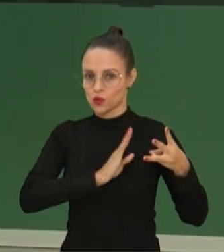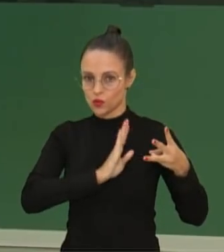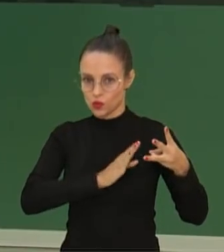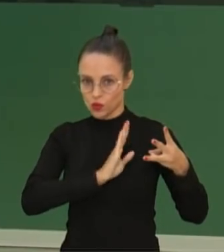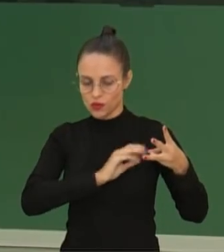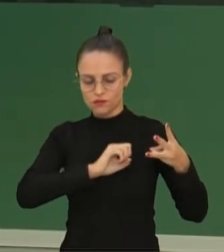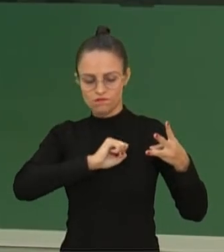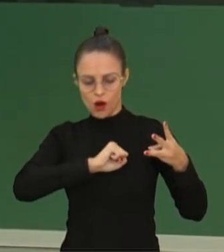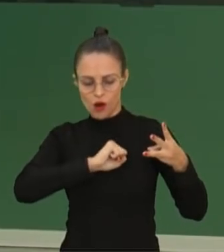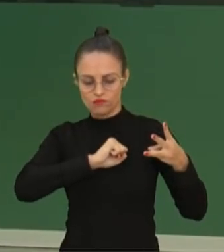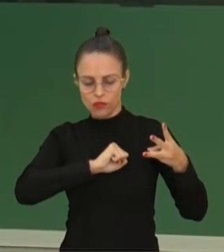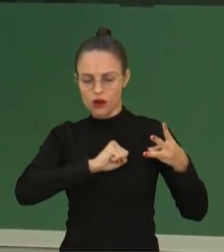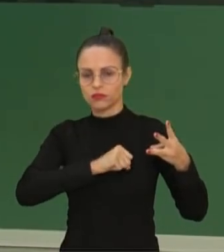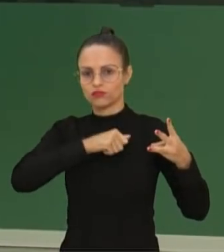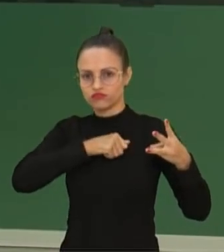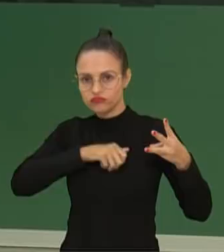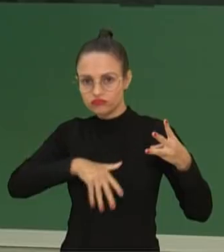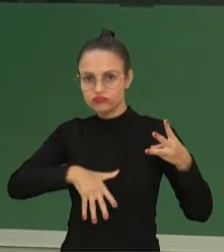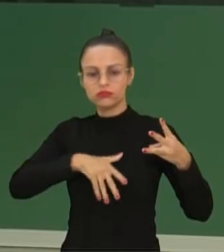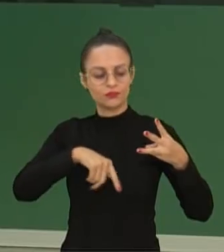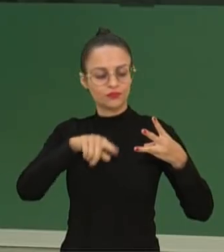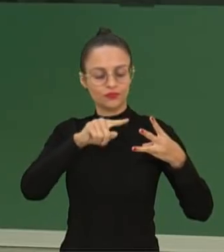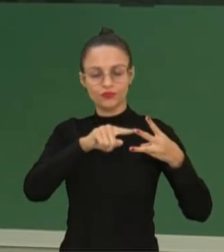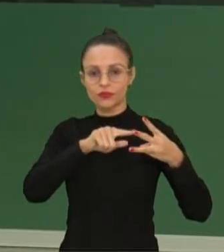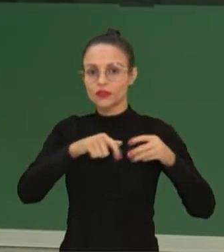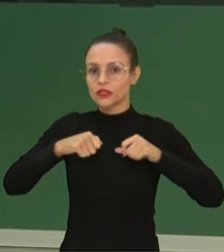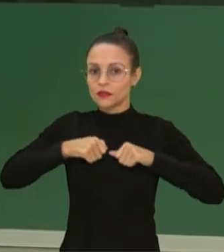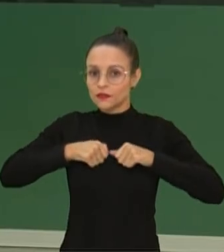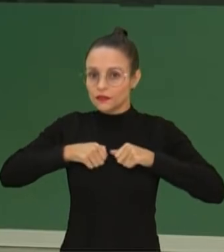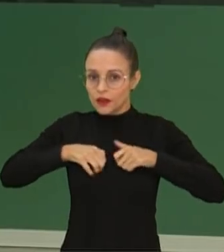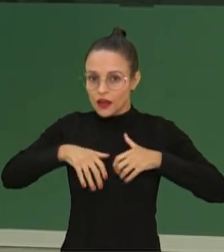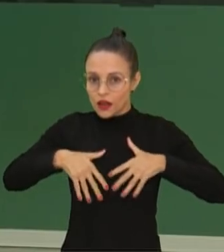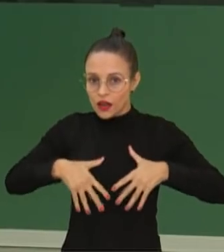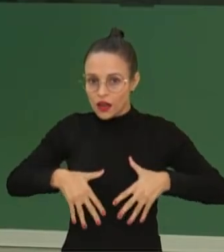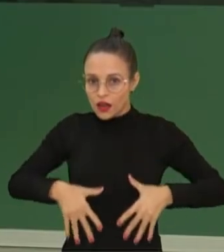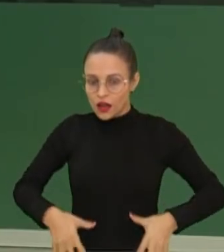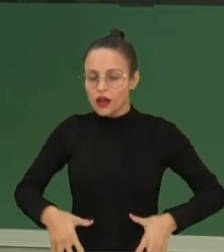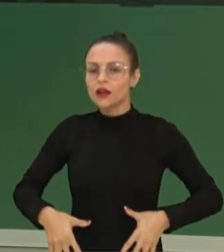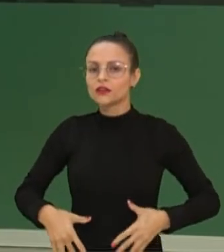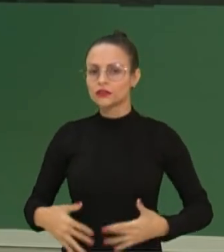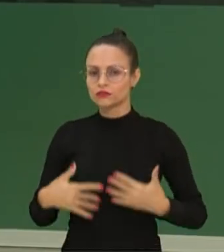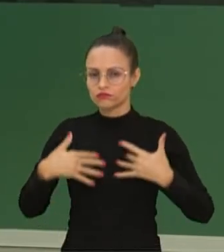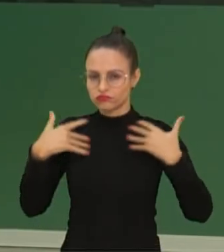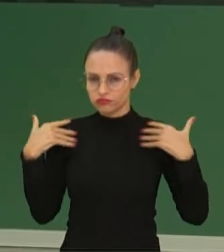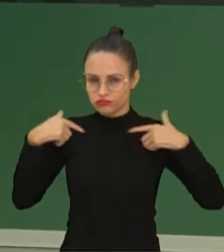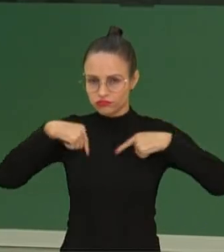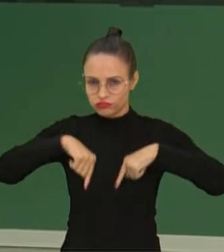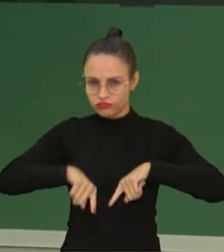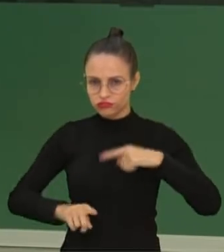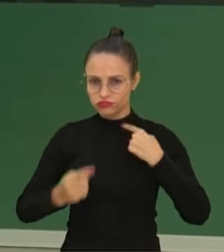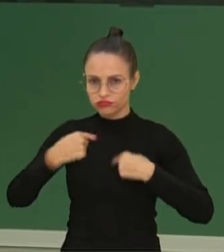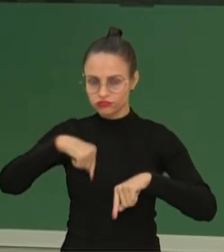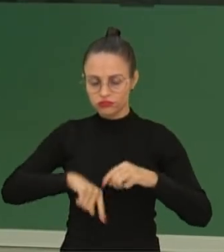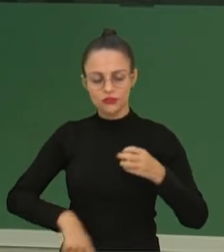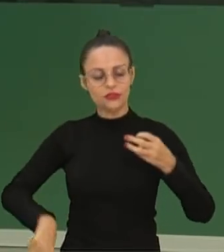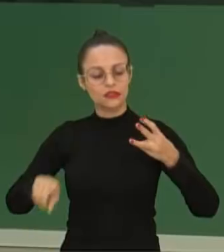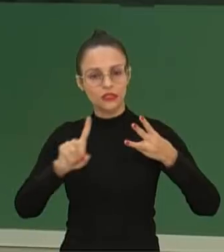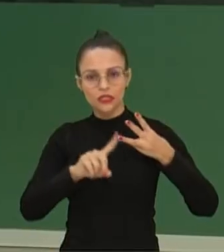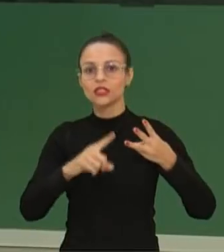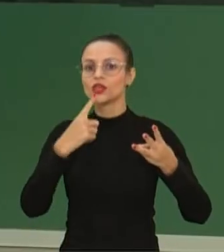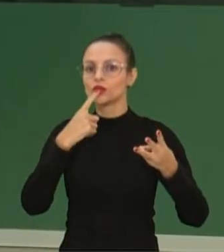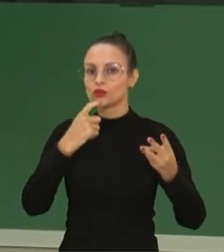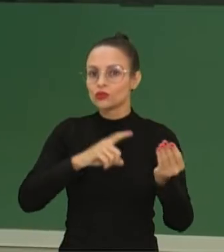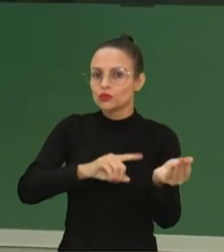como uma bomba, né, impulsionando o sangue, vasos sanguíneos, que transportam o sangue, e o próprio sangue. Então, a